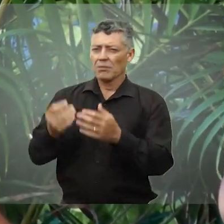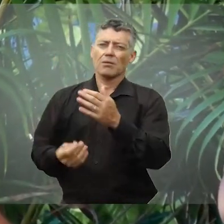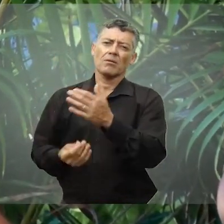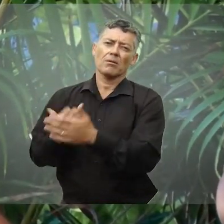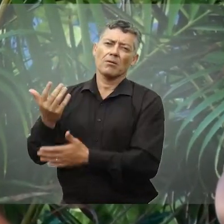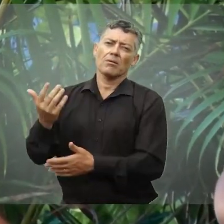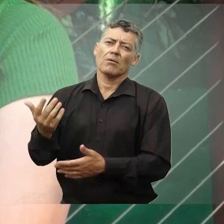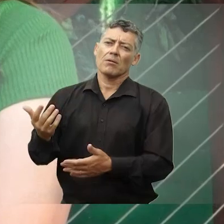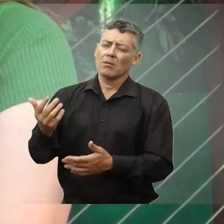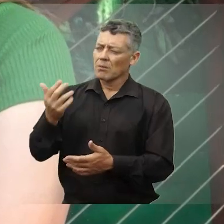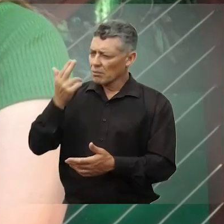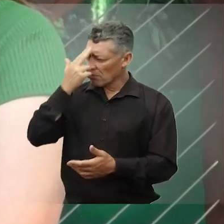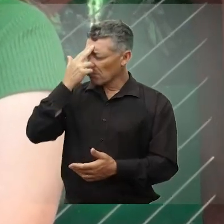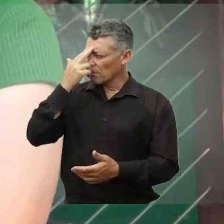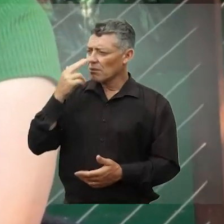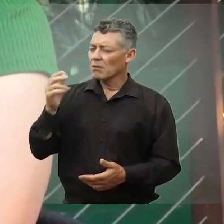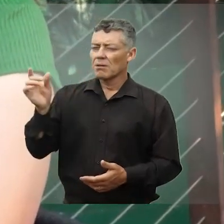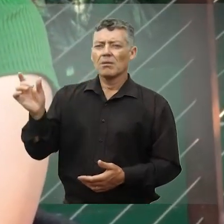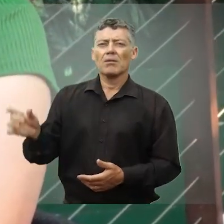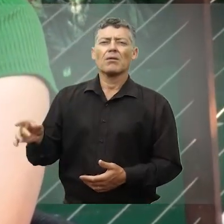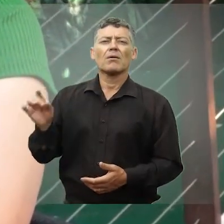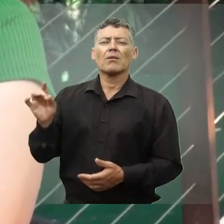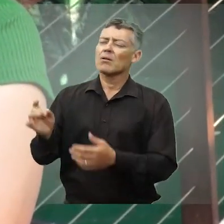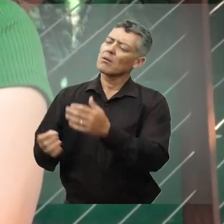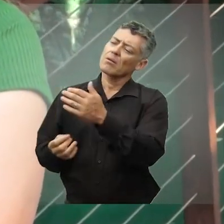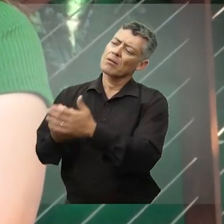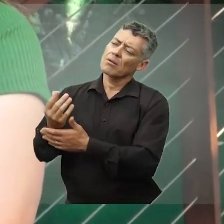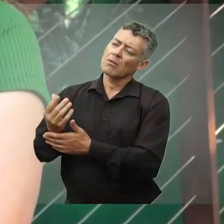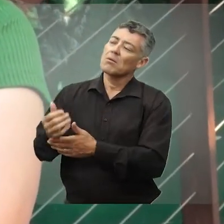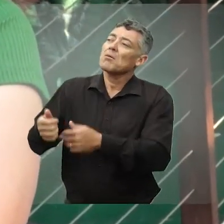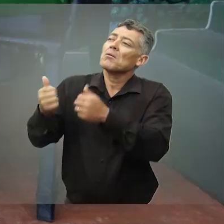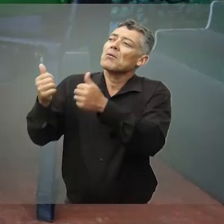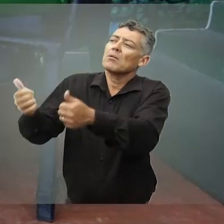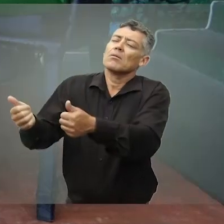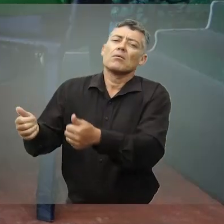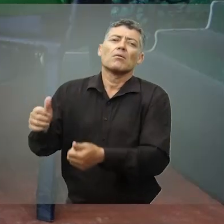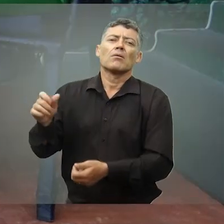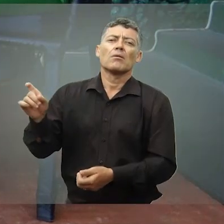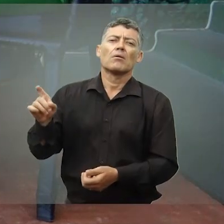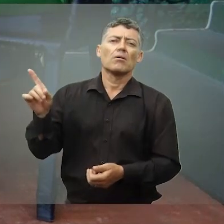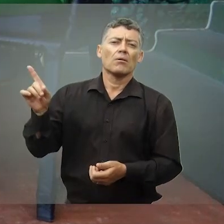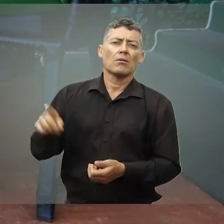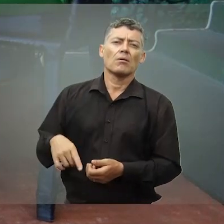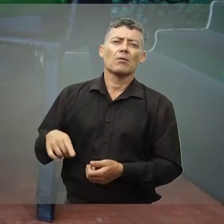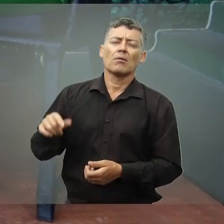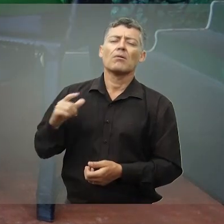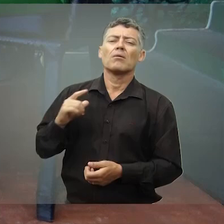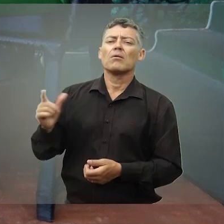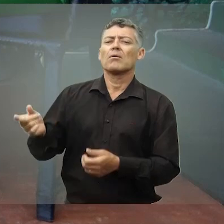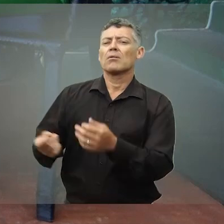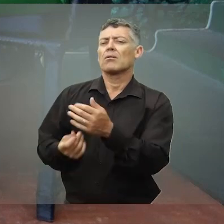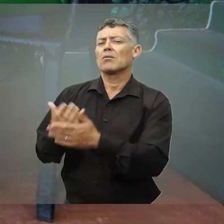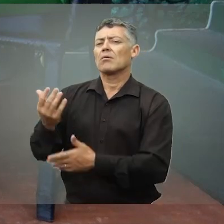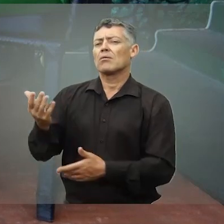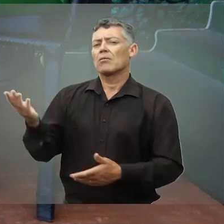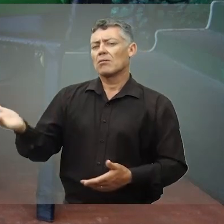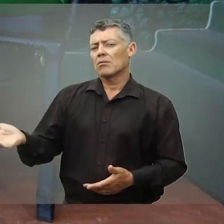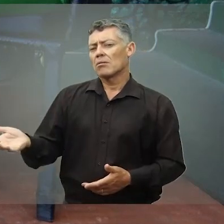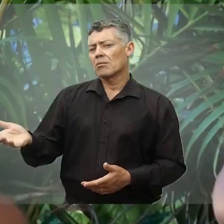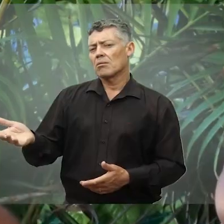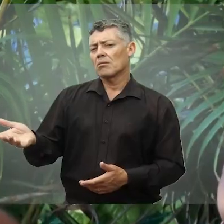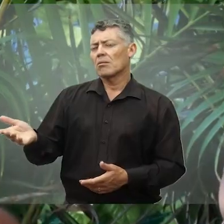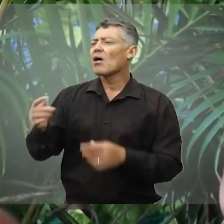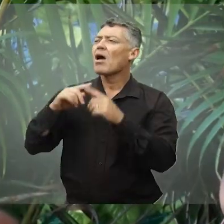pejorativamente para o ritmo, porque não foi criado de maneira favorável, o termo axé foi criado de maneira a ser